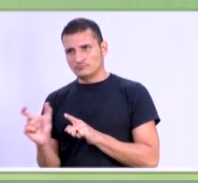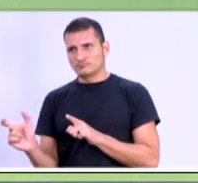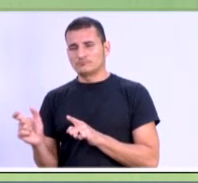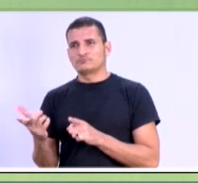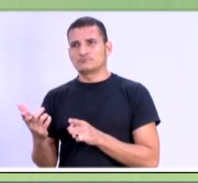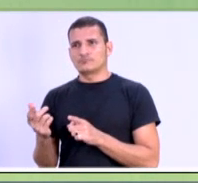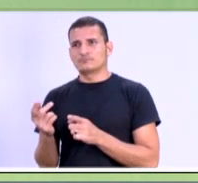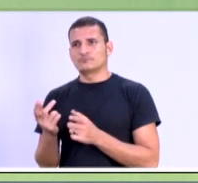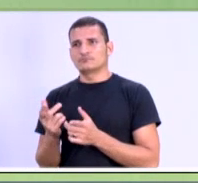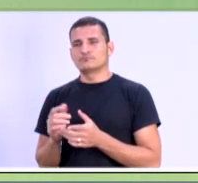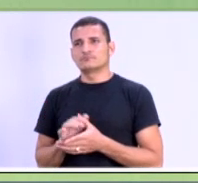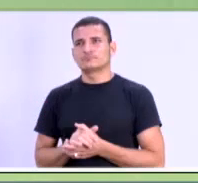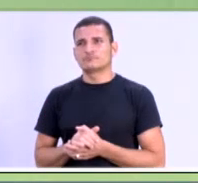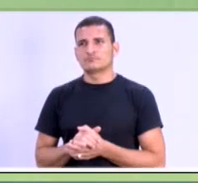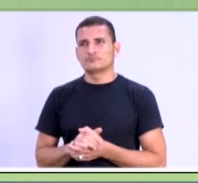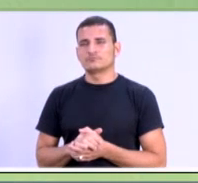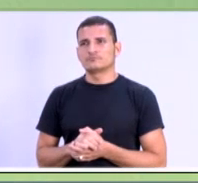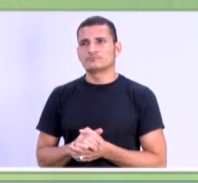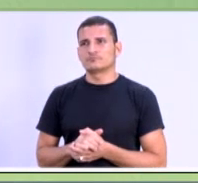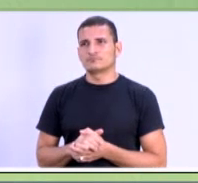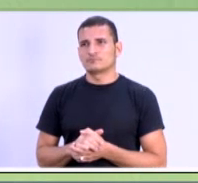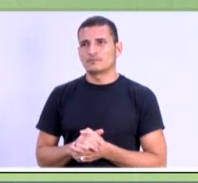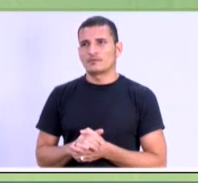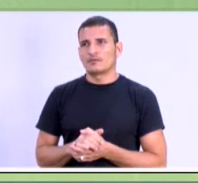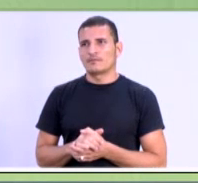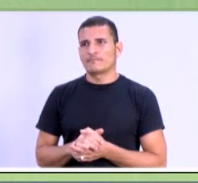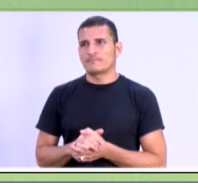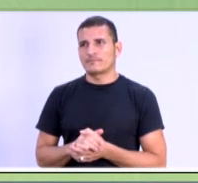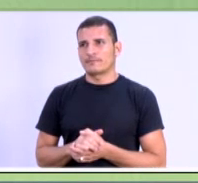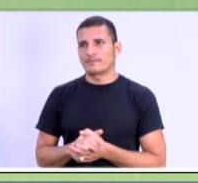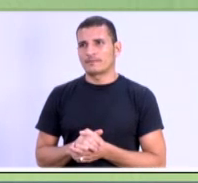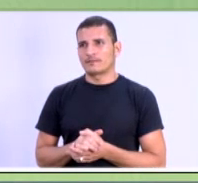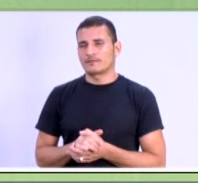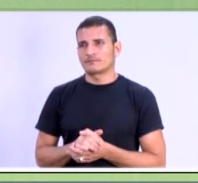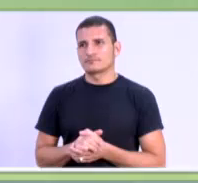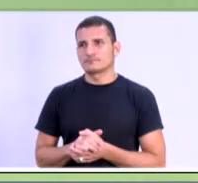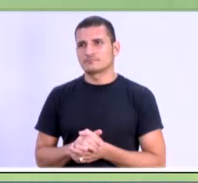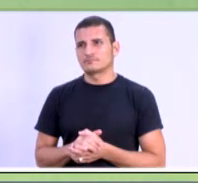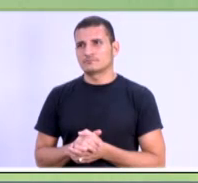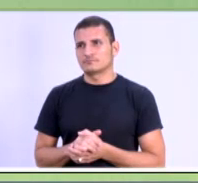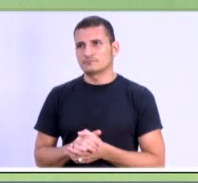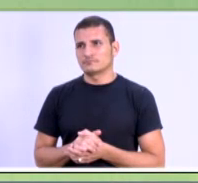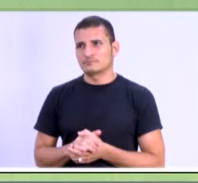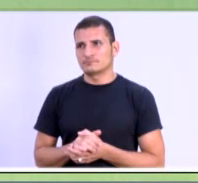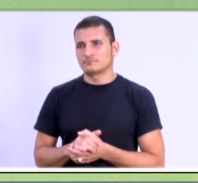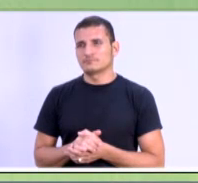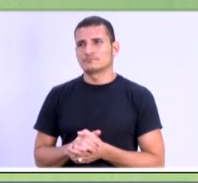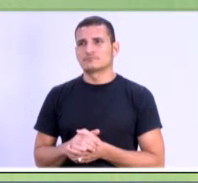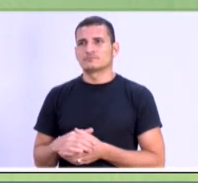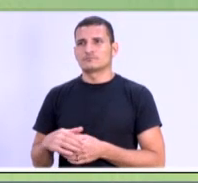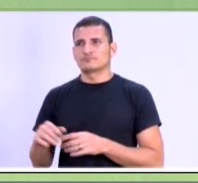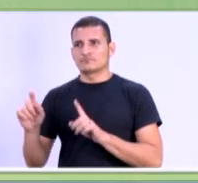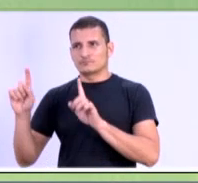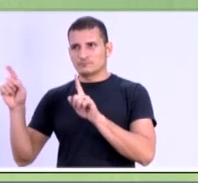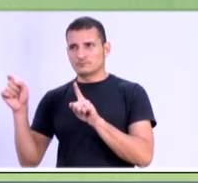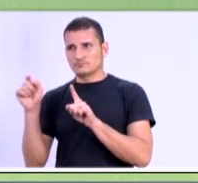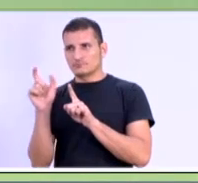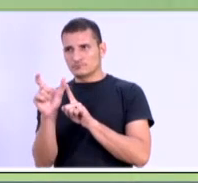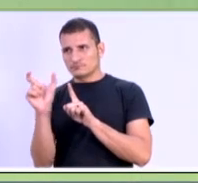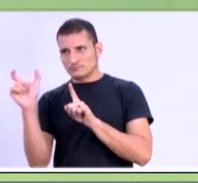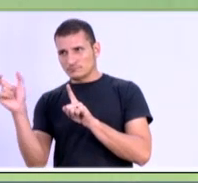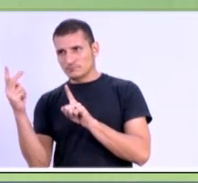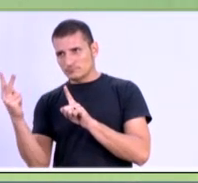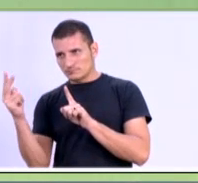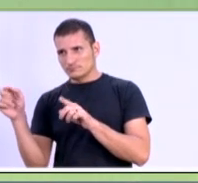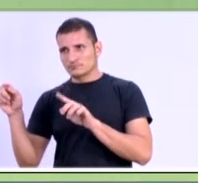mesma assinatura, porque ele tem o mesmo nome e a mesma quantidade de parâmetros. Aqui eu tenho 2 parâmetros e aqui eu